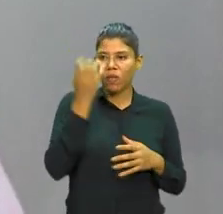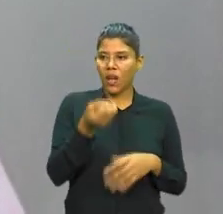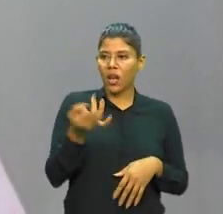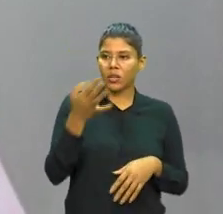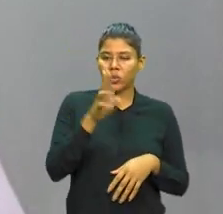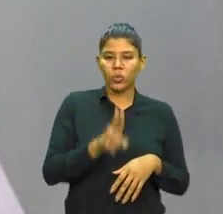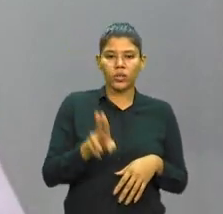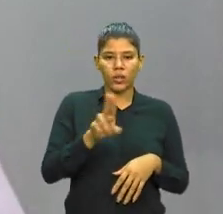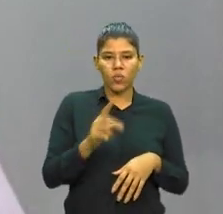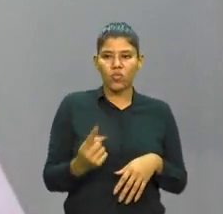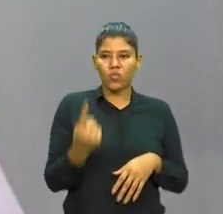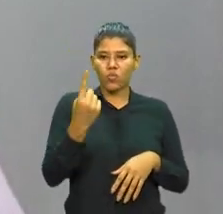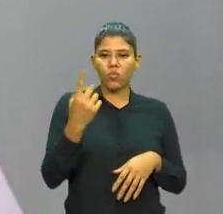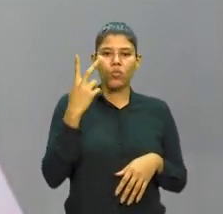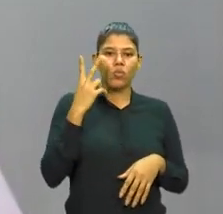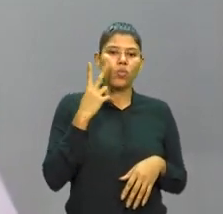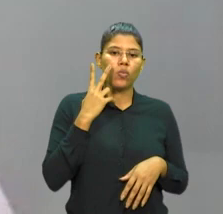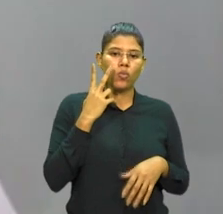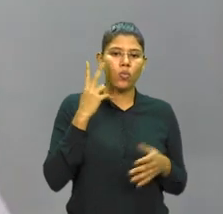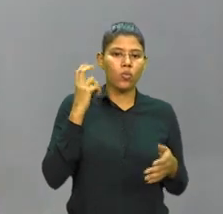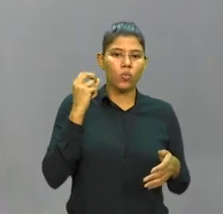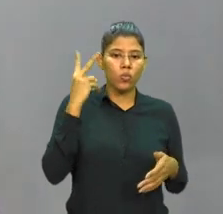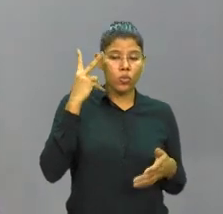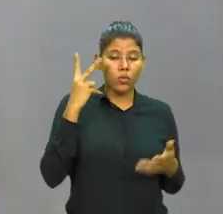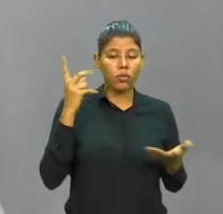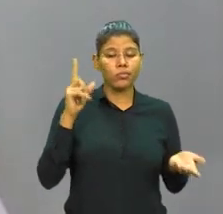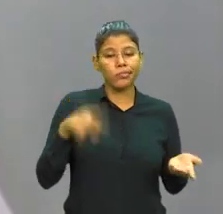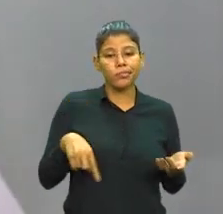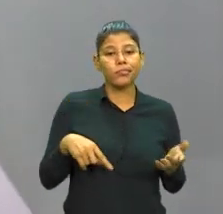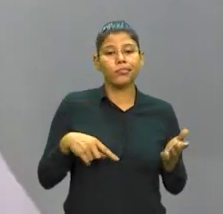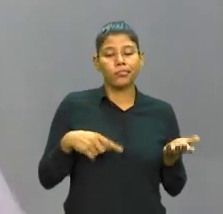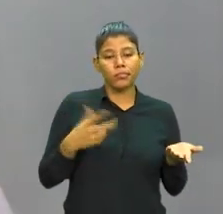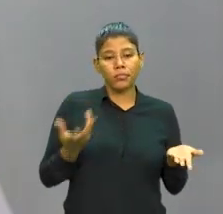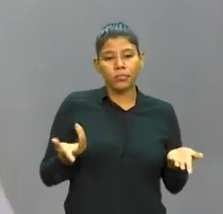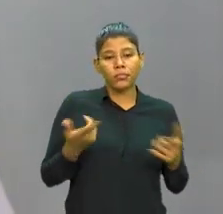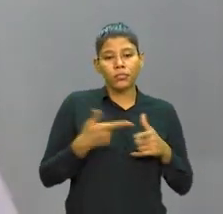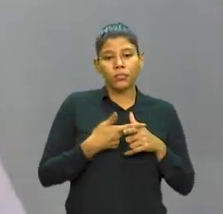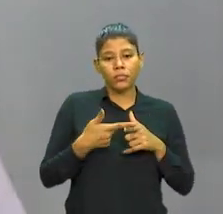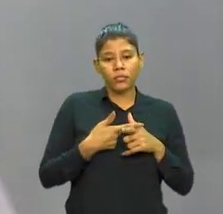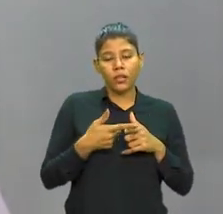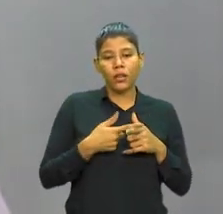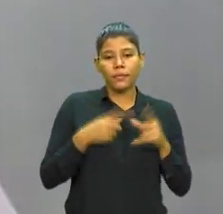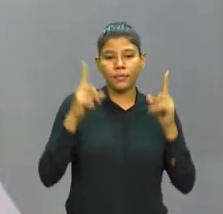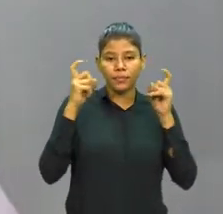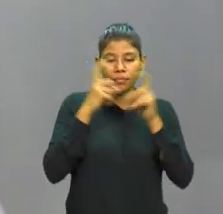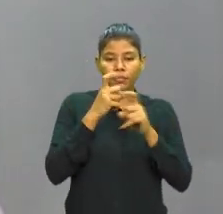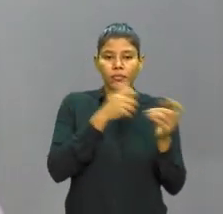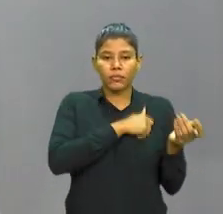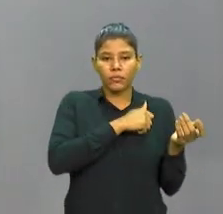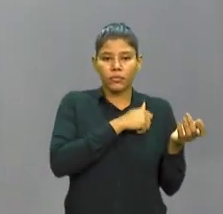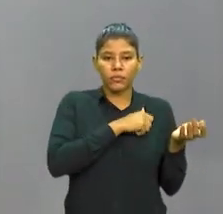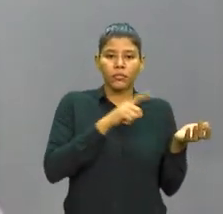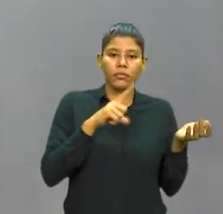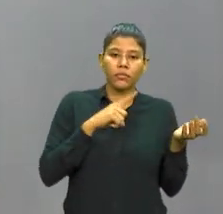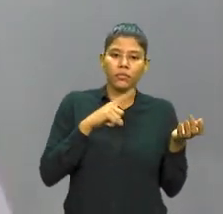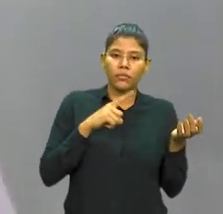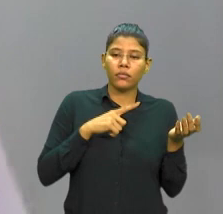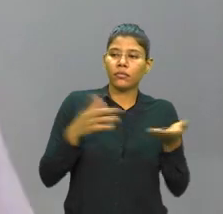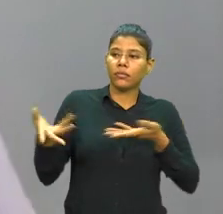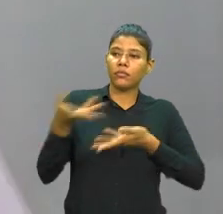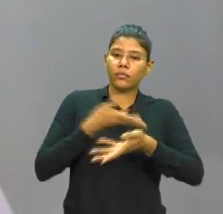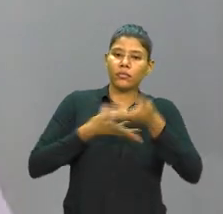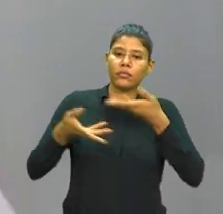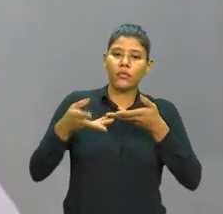isso aí ficou muito evidenciado e aí aquela dificuldade que o aluno tinha de o próprio